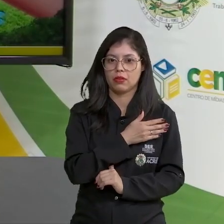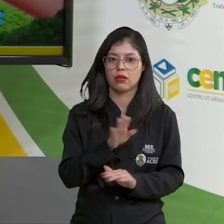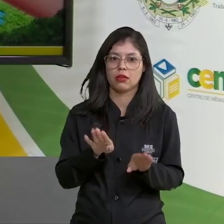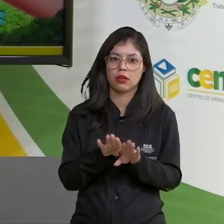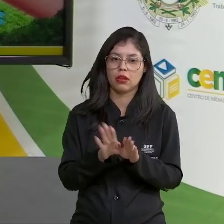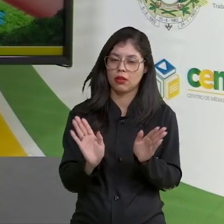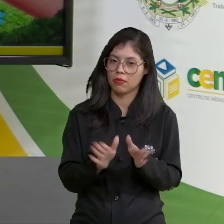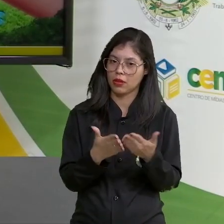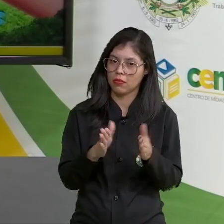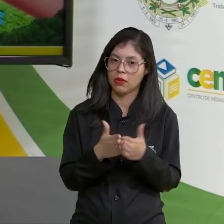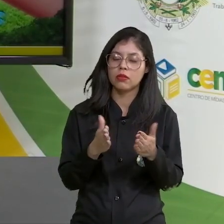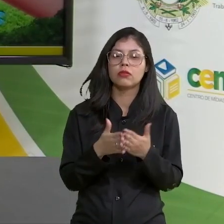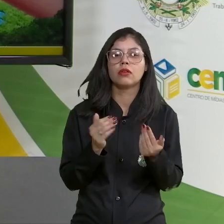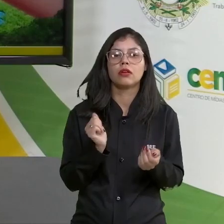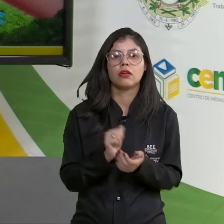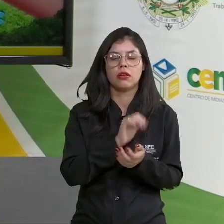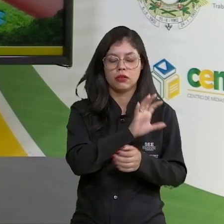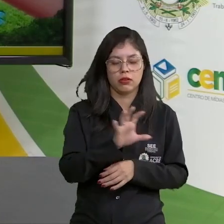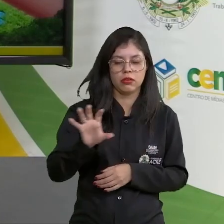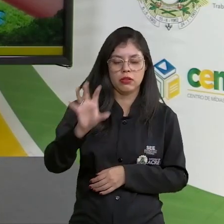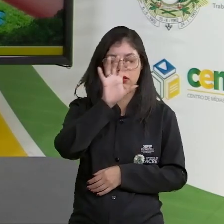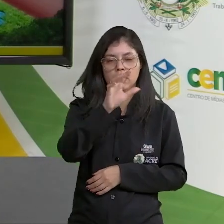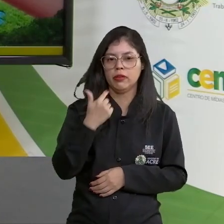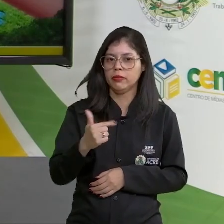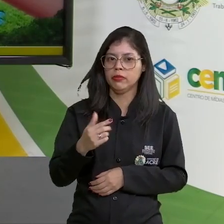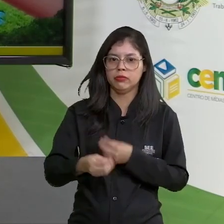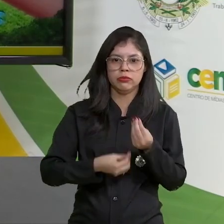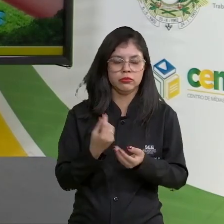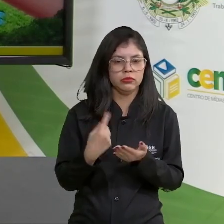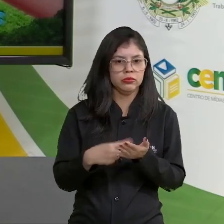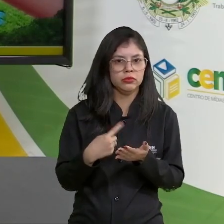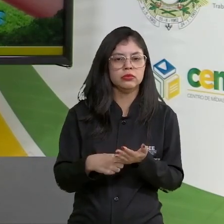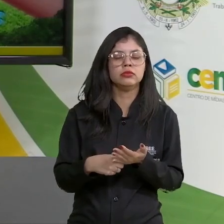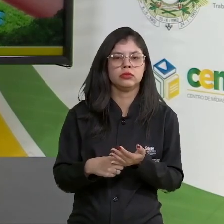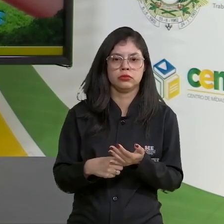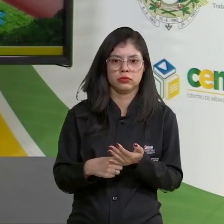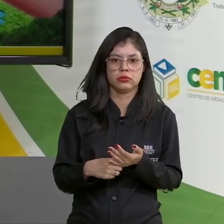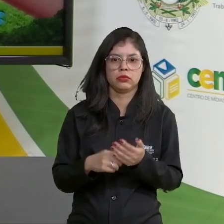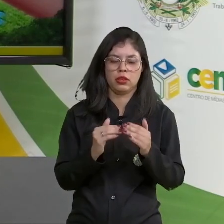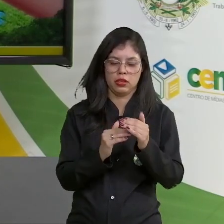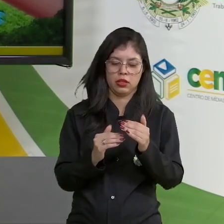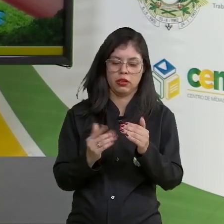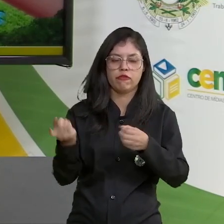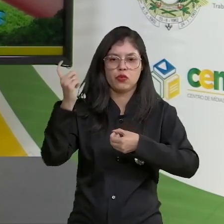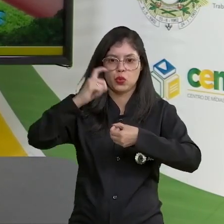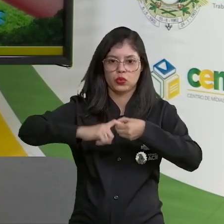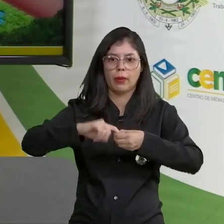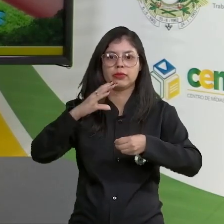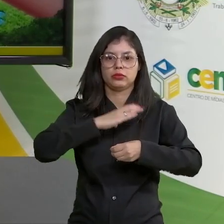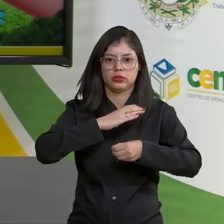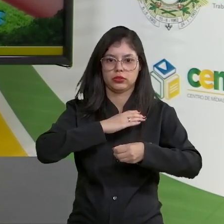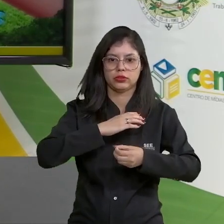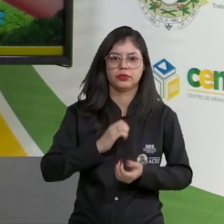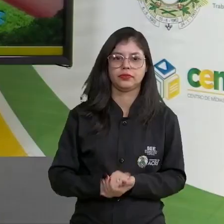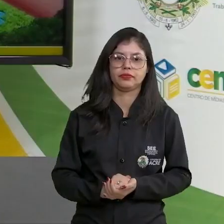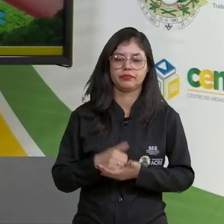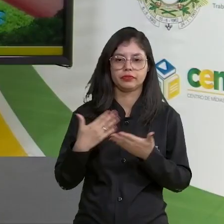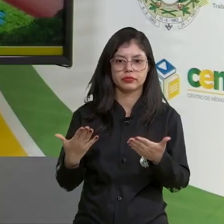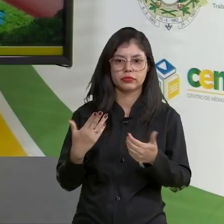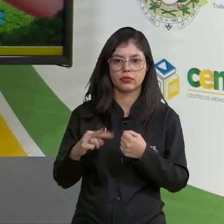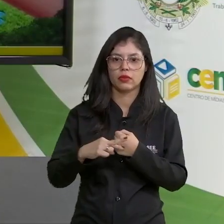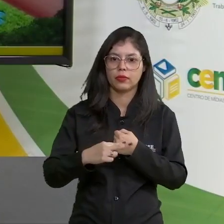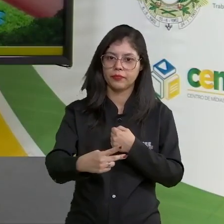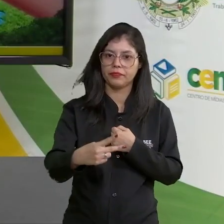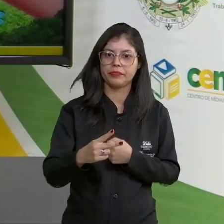pessoas pobres, né? Dessas regiões aí que não têm condições de se reerguer novamente, tá certo? Então, essas aí são as